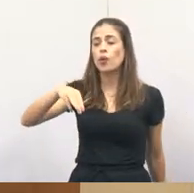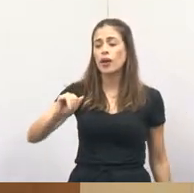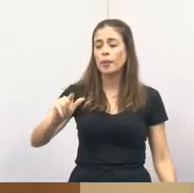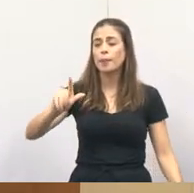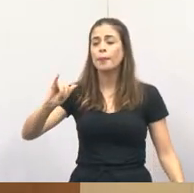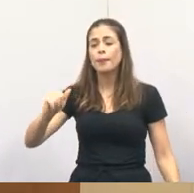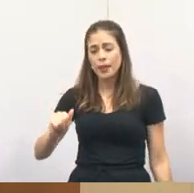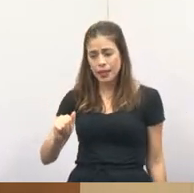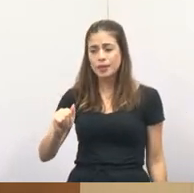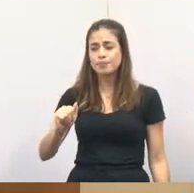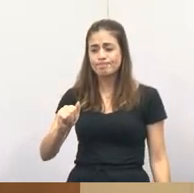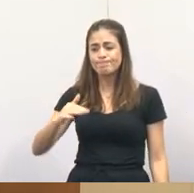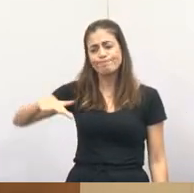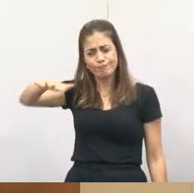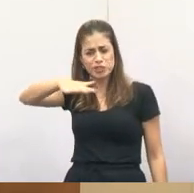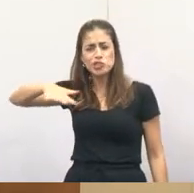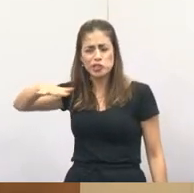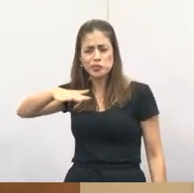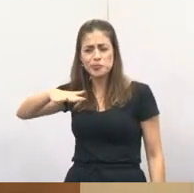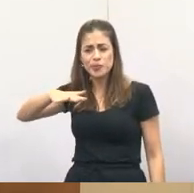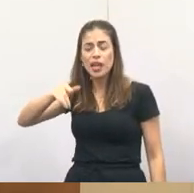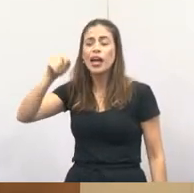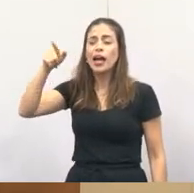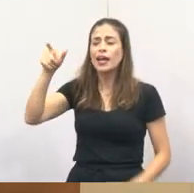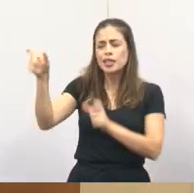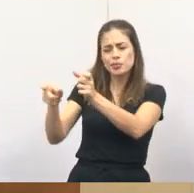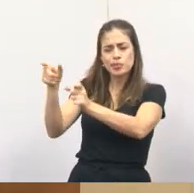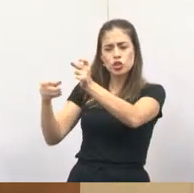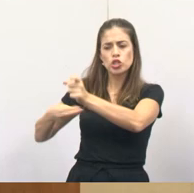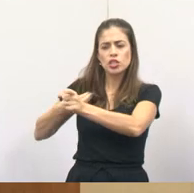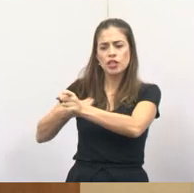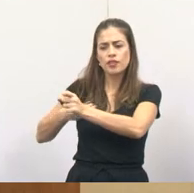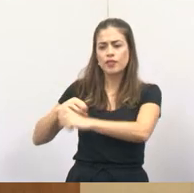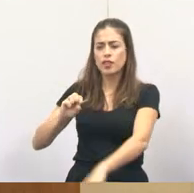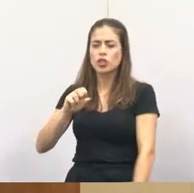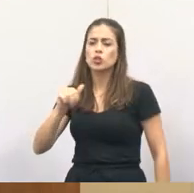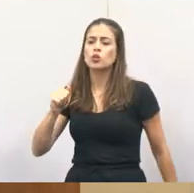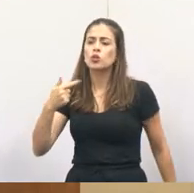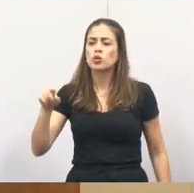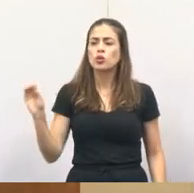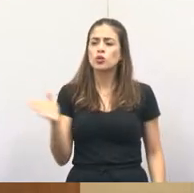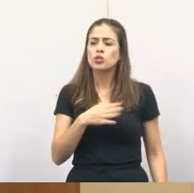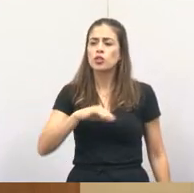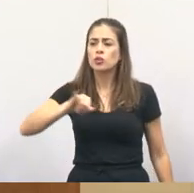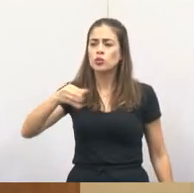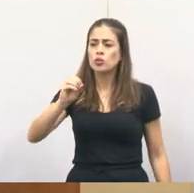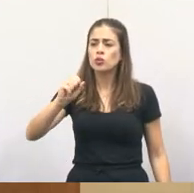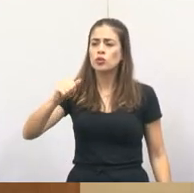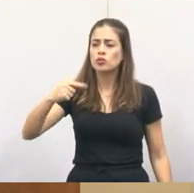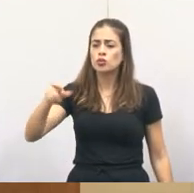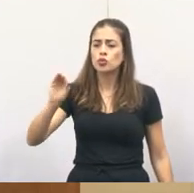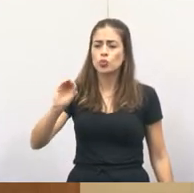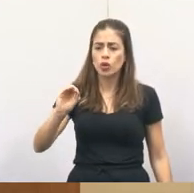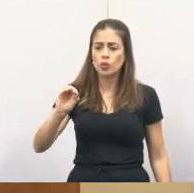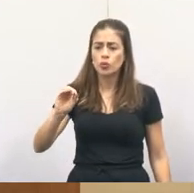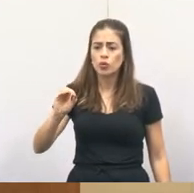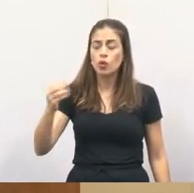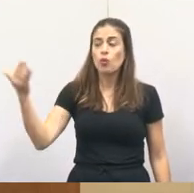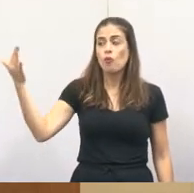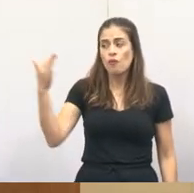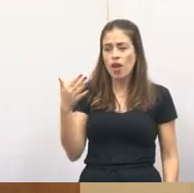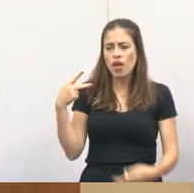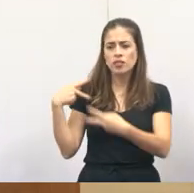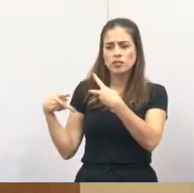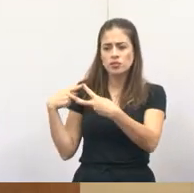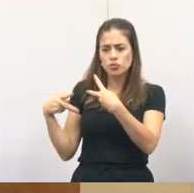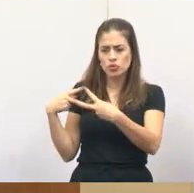Então as pessoas que moram inclusive no São João no Esperança ao virem São José entram ali na entrada